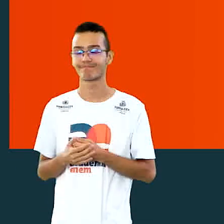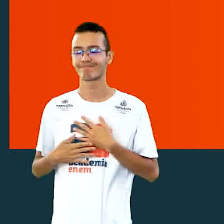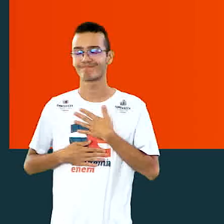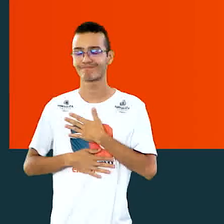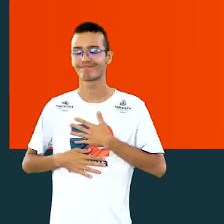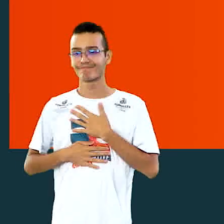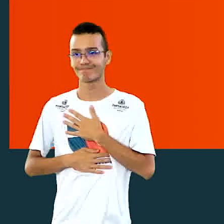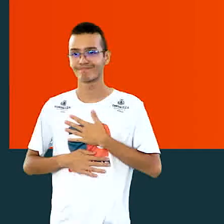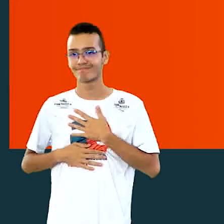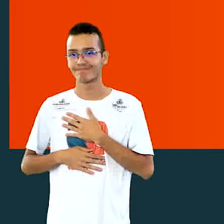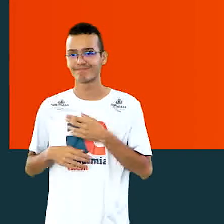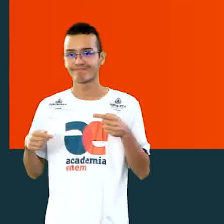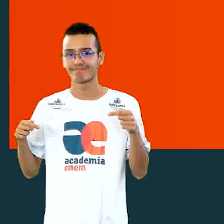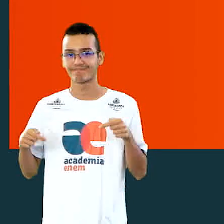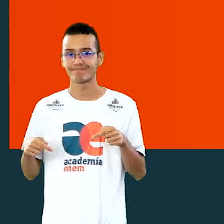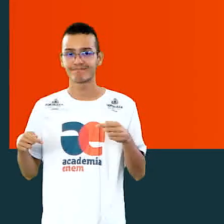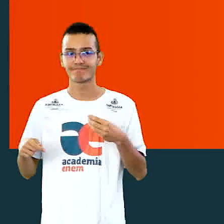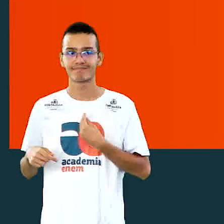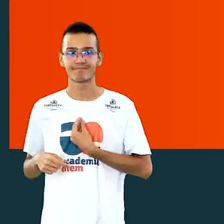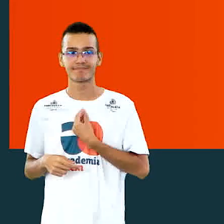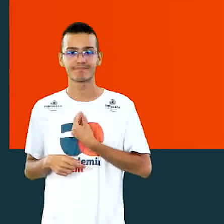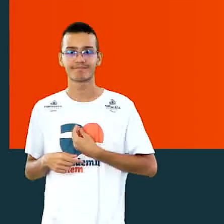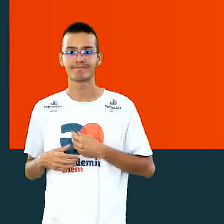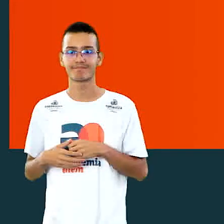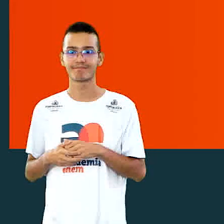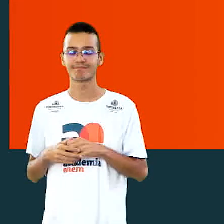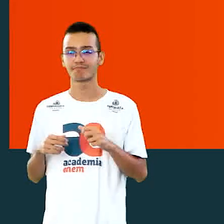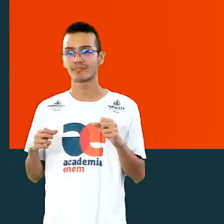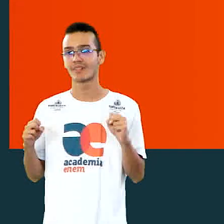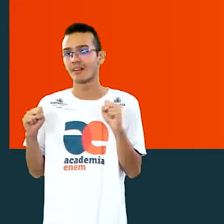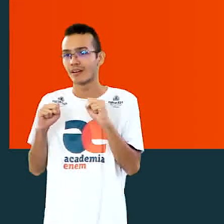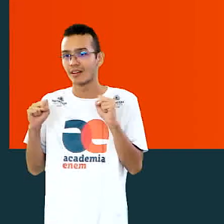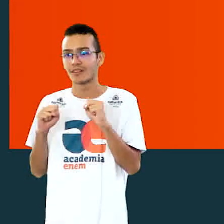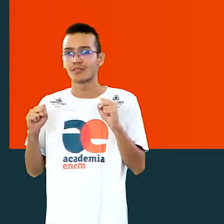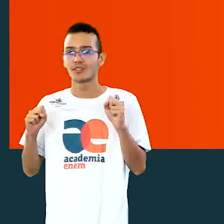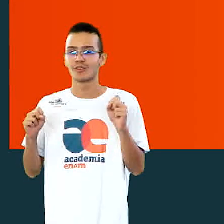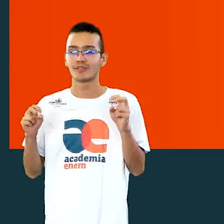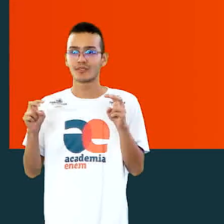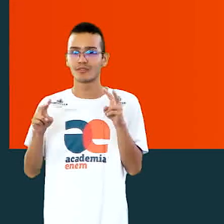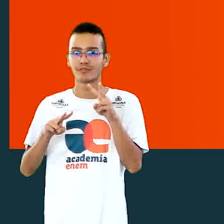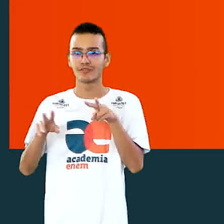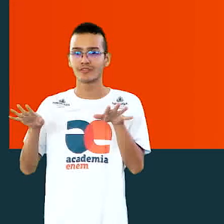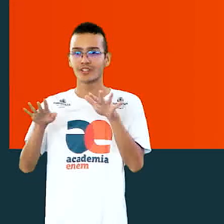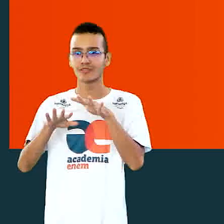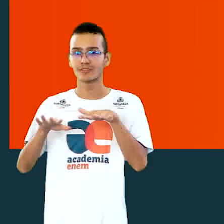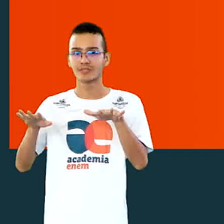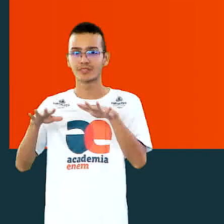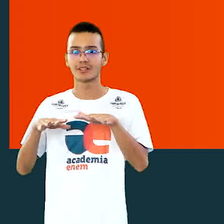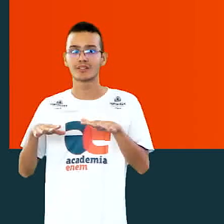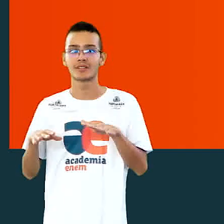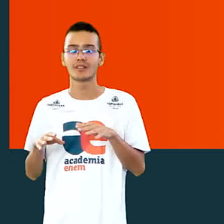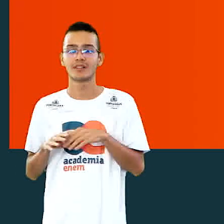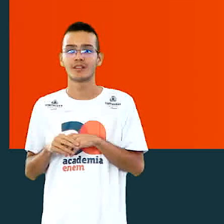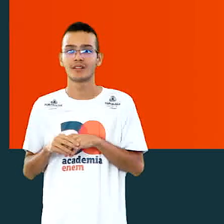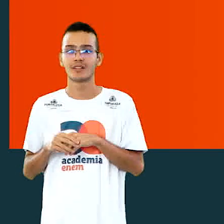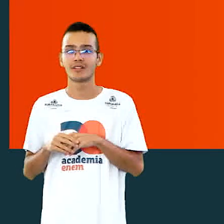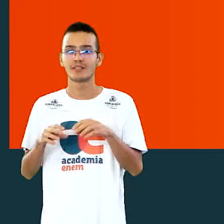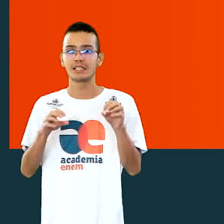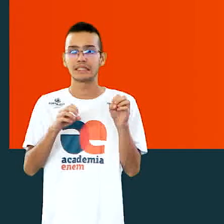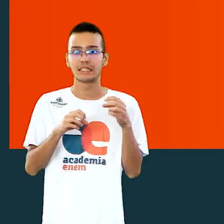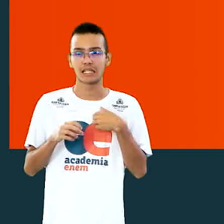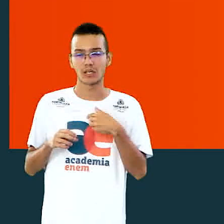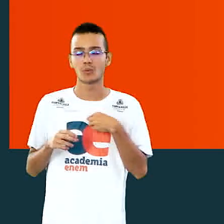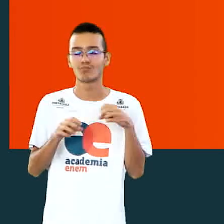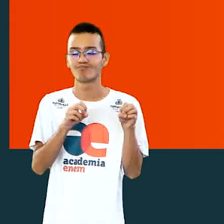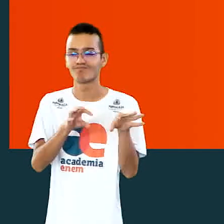imensa. Eu adoro quando eu vejo que quando a gente está ensinando e está lutando pelos nossos sonhos, eu